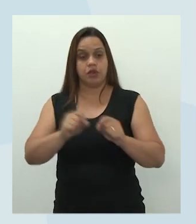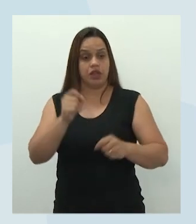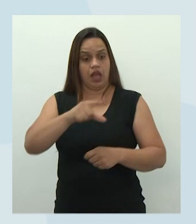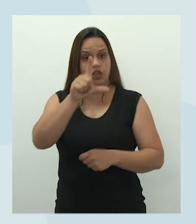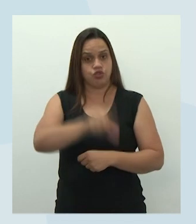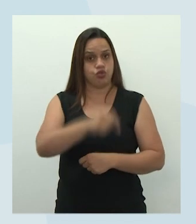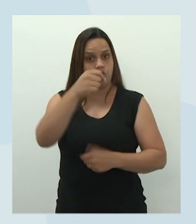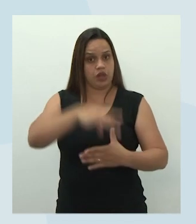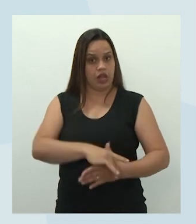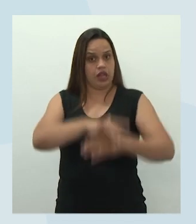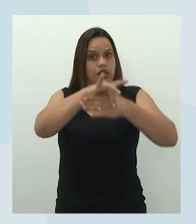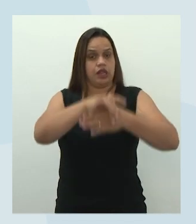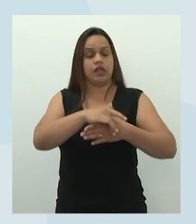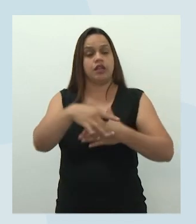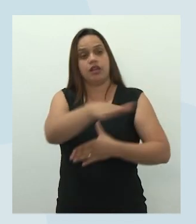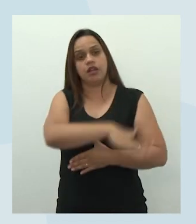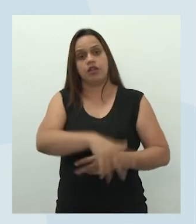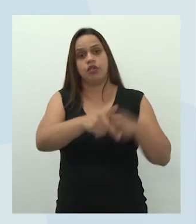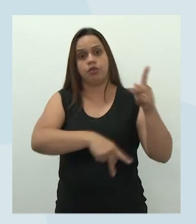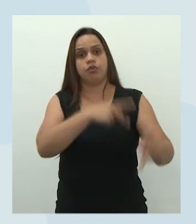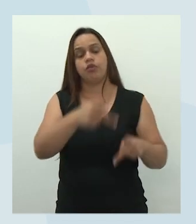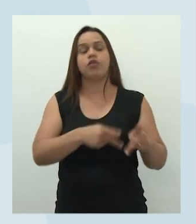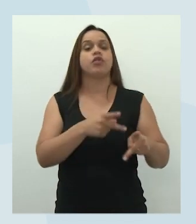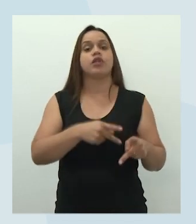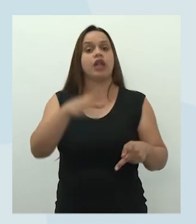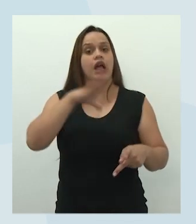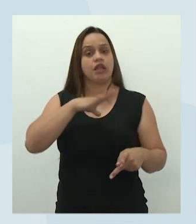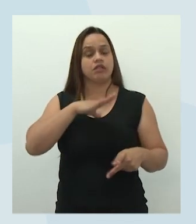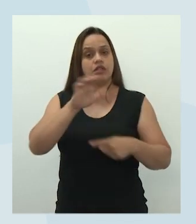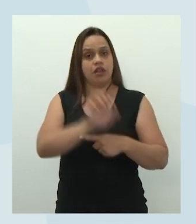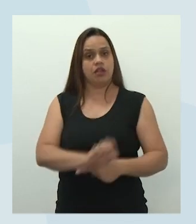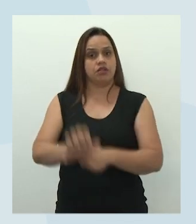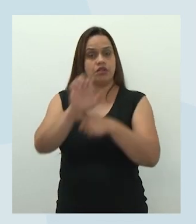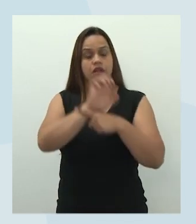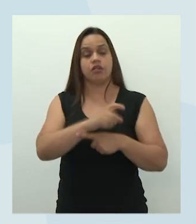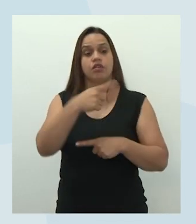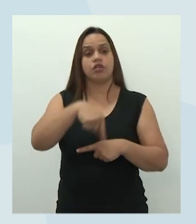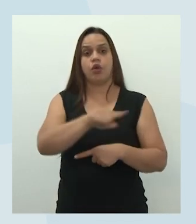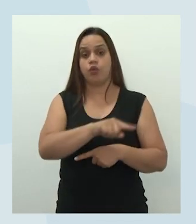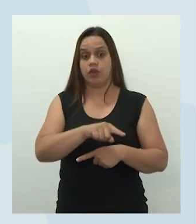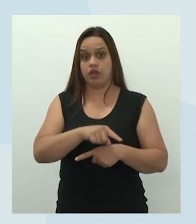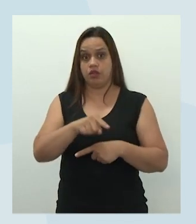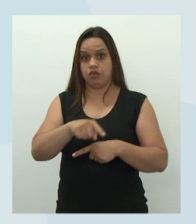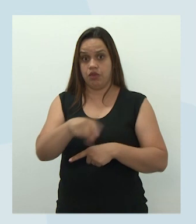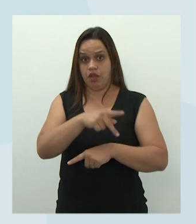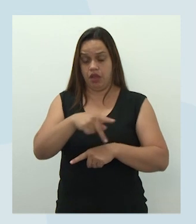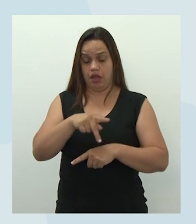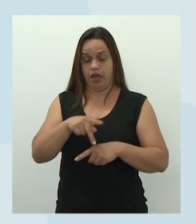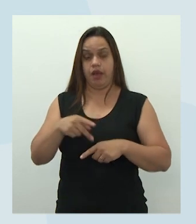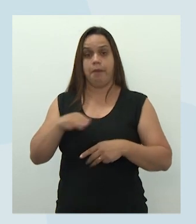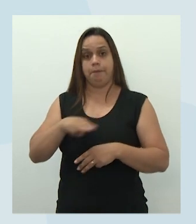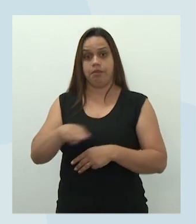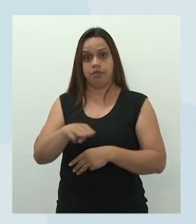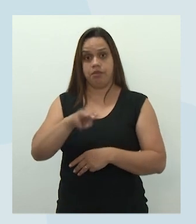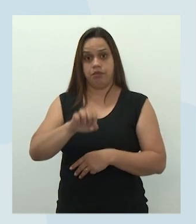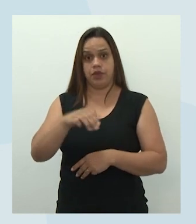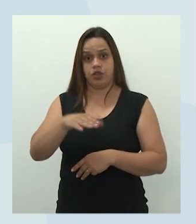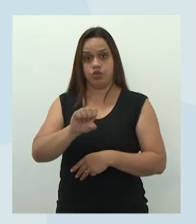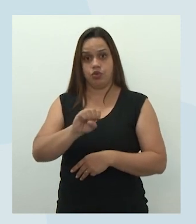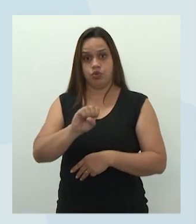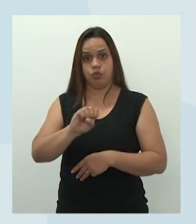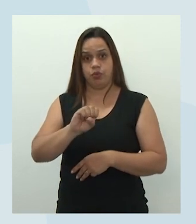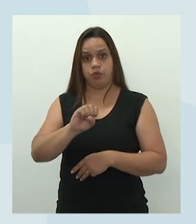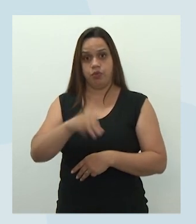né? O líder das chamadas cidades-estado. No caso da Mesopotâmia, por que a gente fala de cidades-estado?